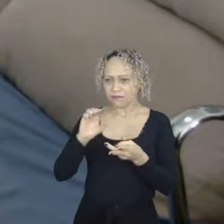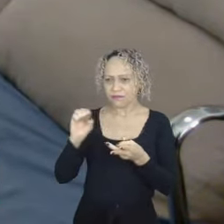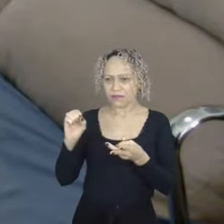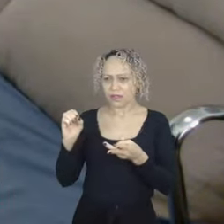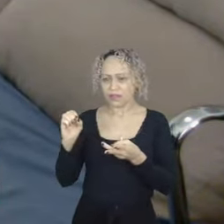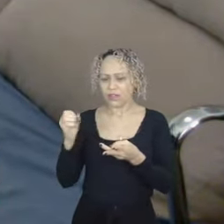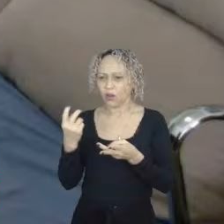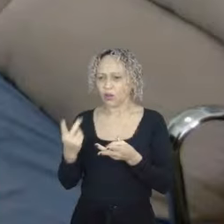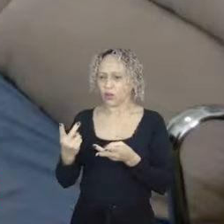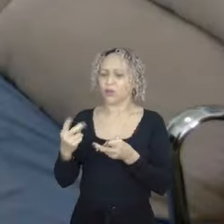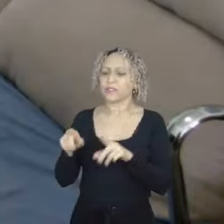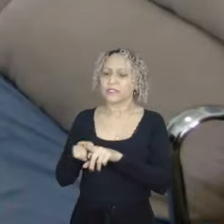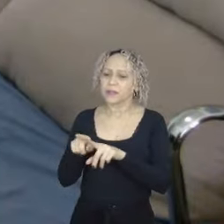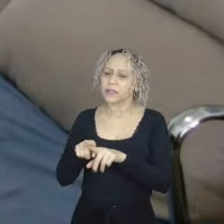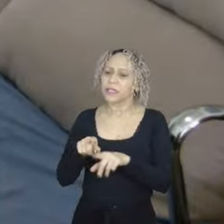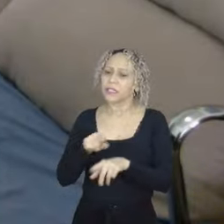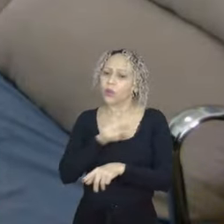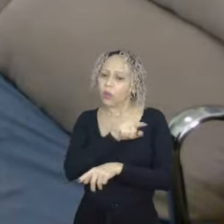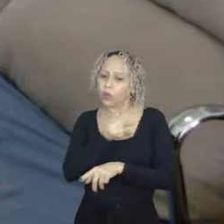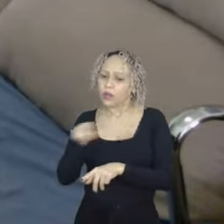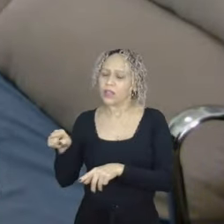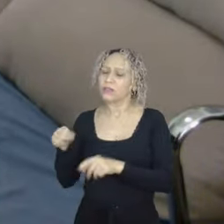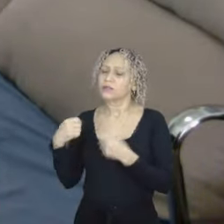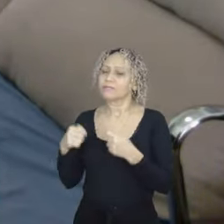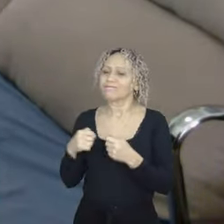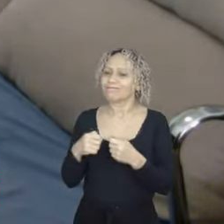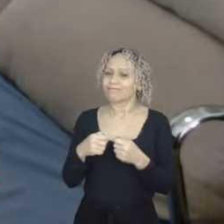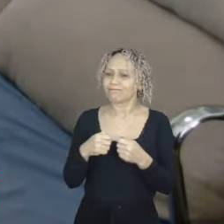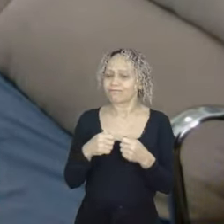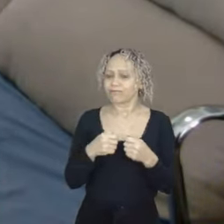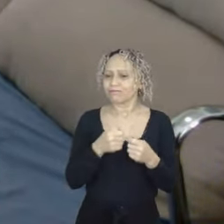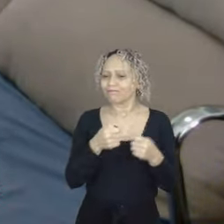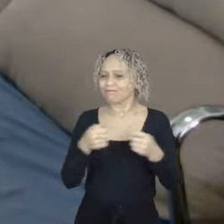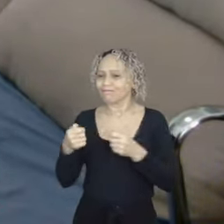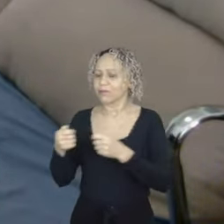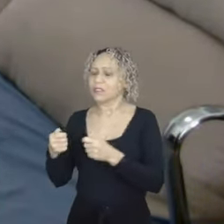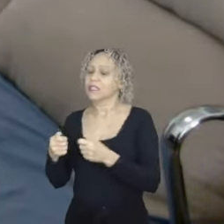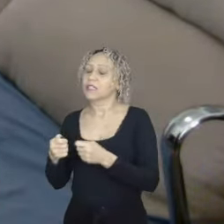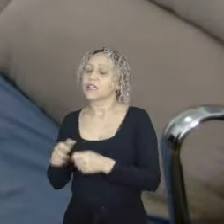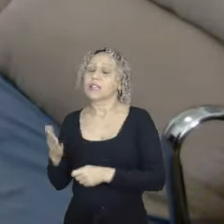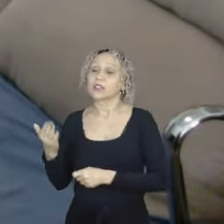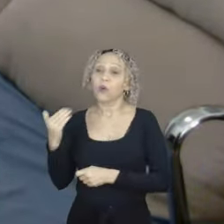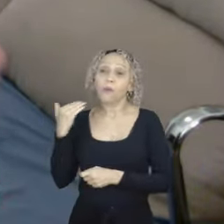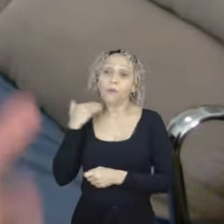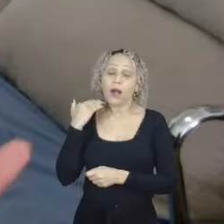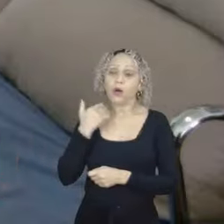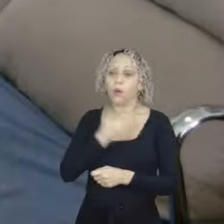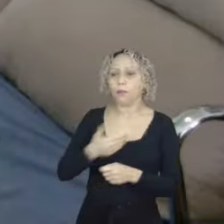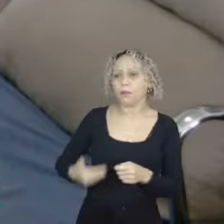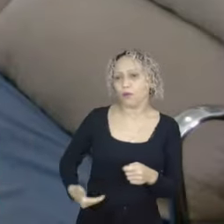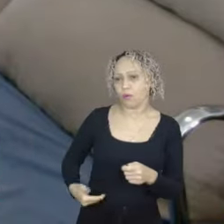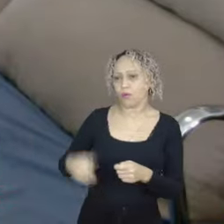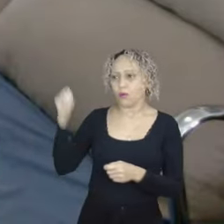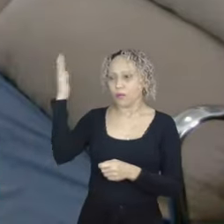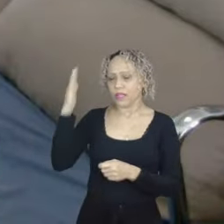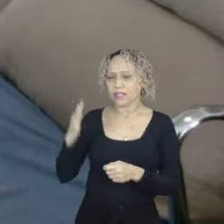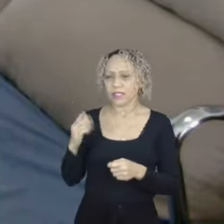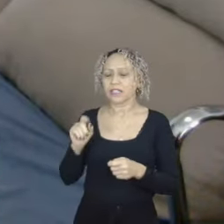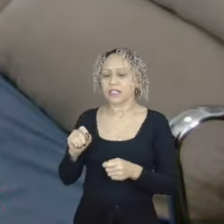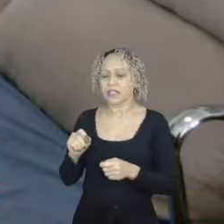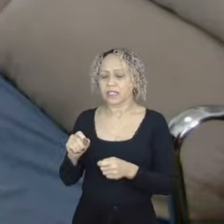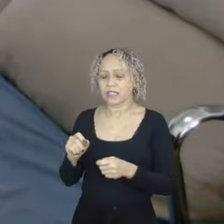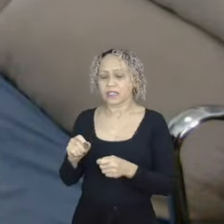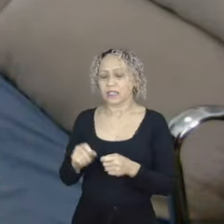Esse plano vai ser viabilizado por meio de uma parceria técnica entre os bancos públicos brasileiros, né? E aí vai estar incluído o BASA, que é o Banco